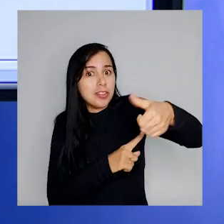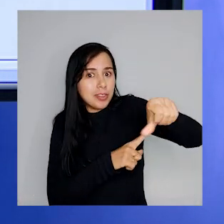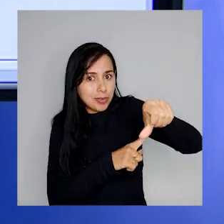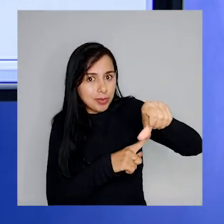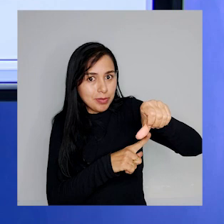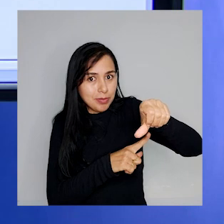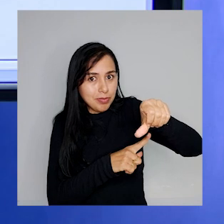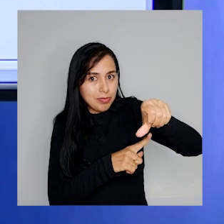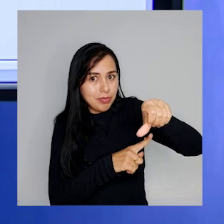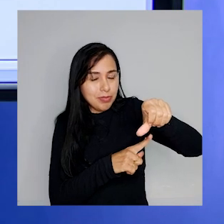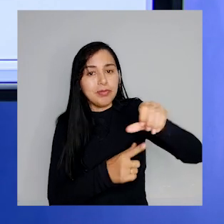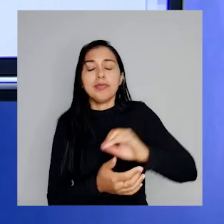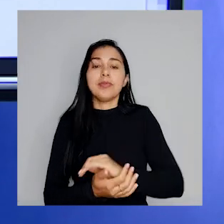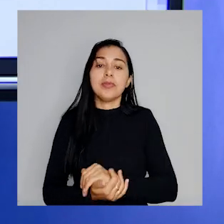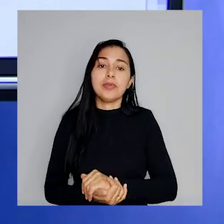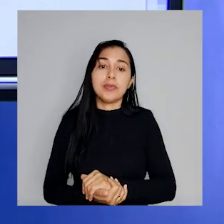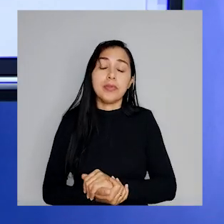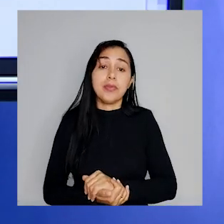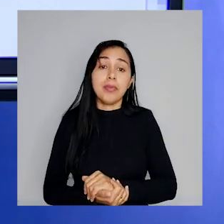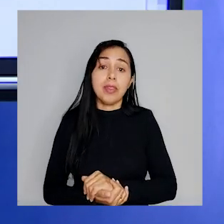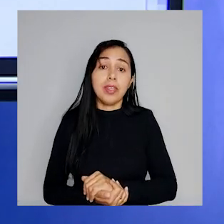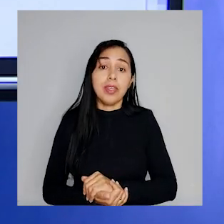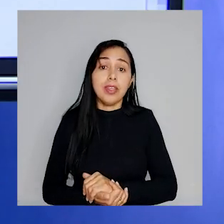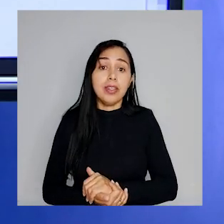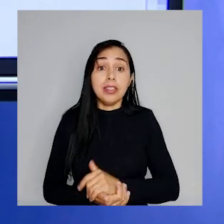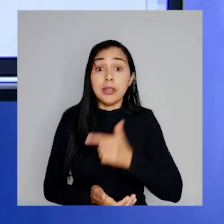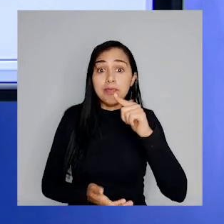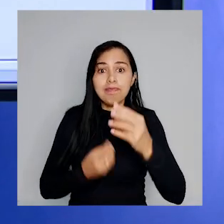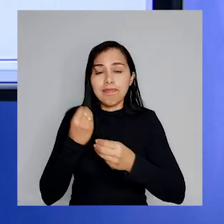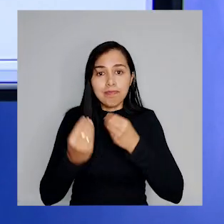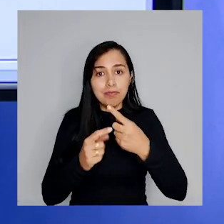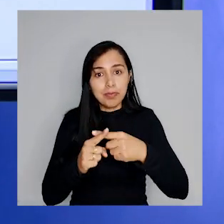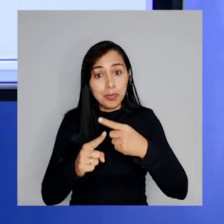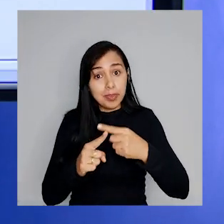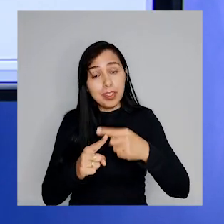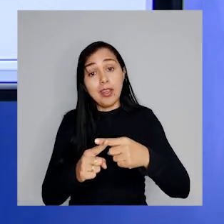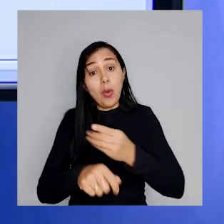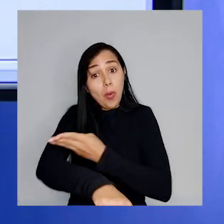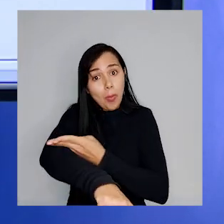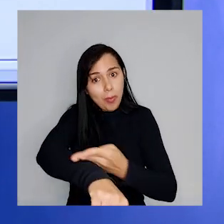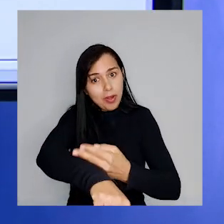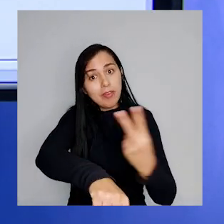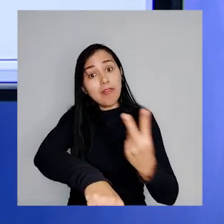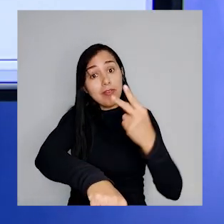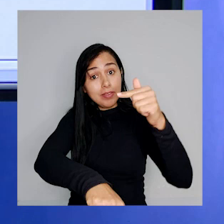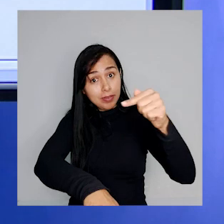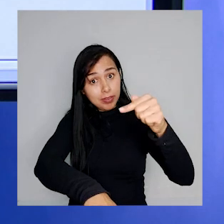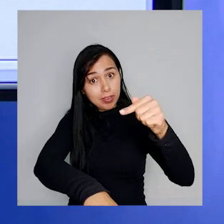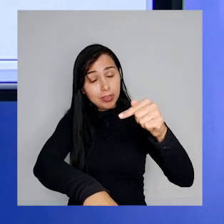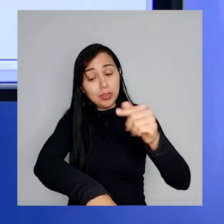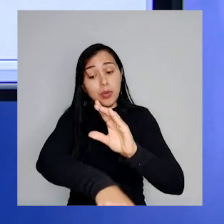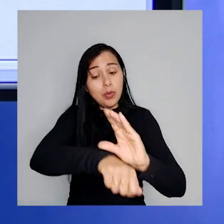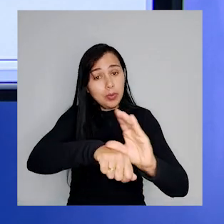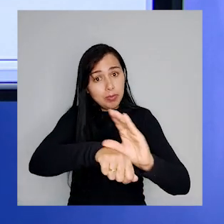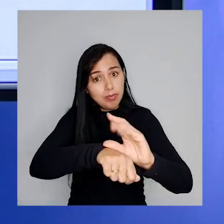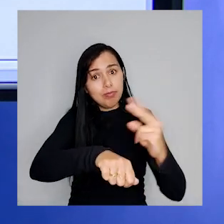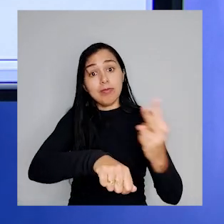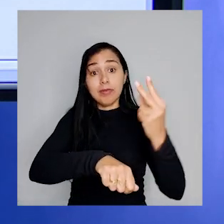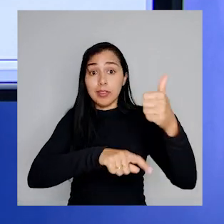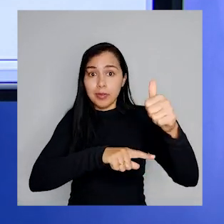tem mais opção para derrubar, já que o branco vale 7 e o cinza vale 11. Então, a gente tem que pensar em